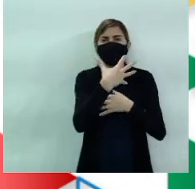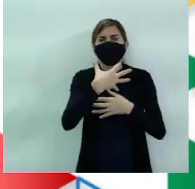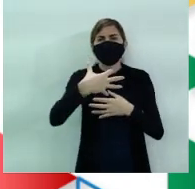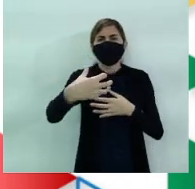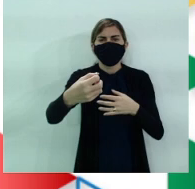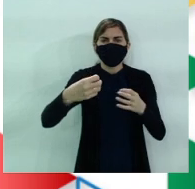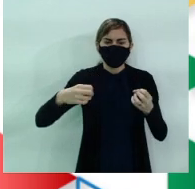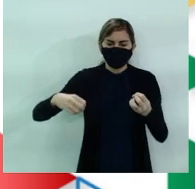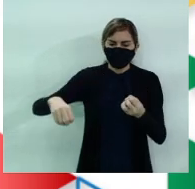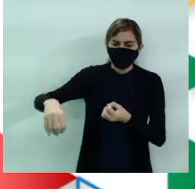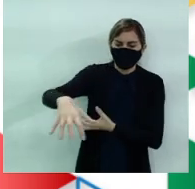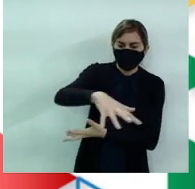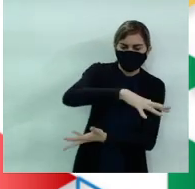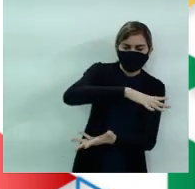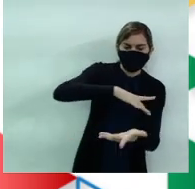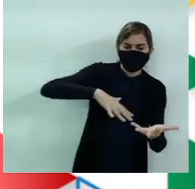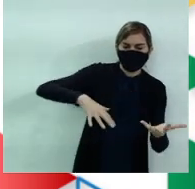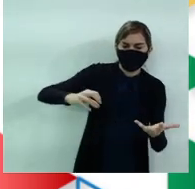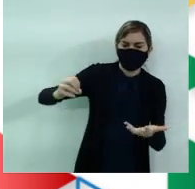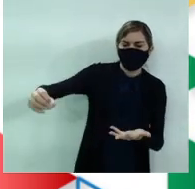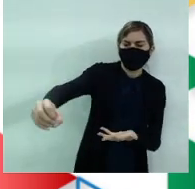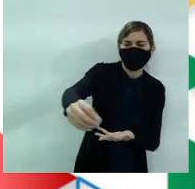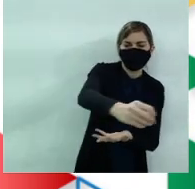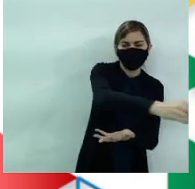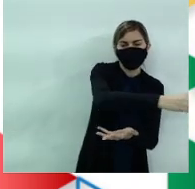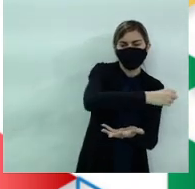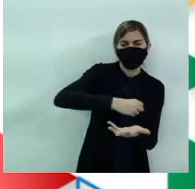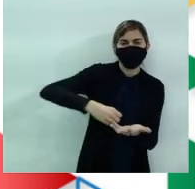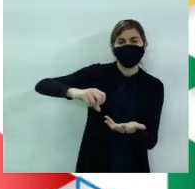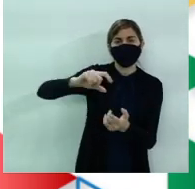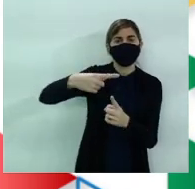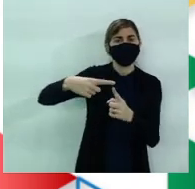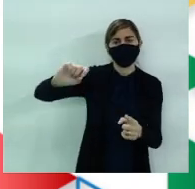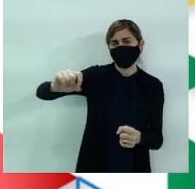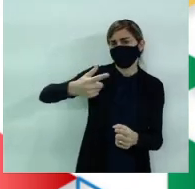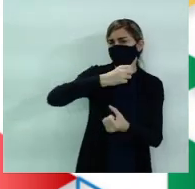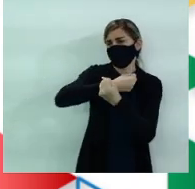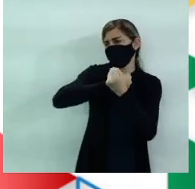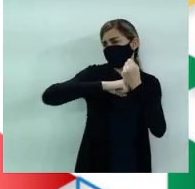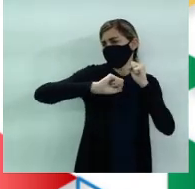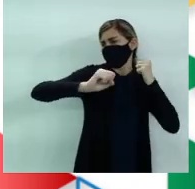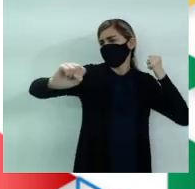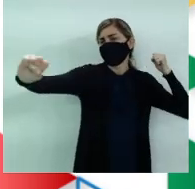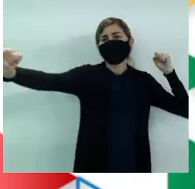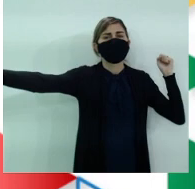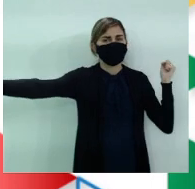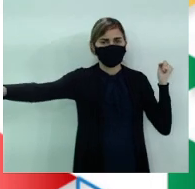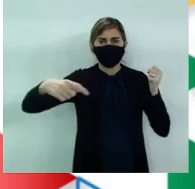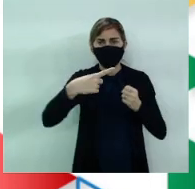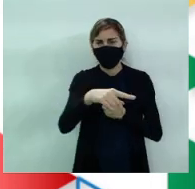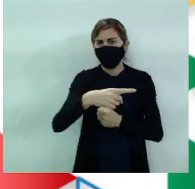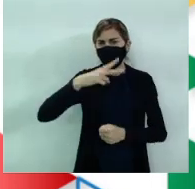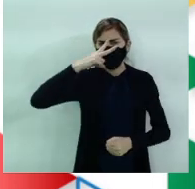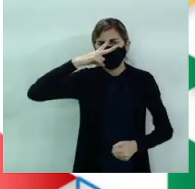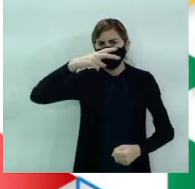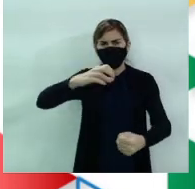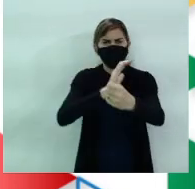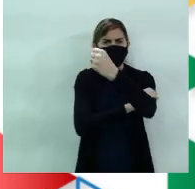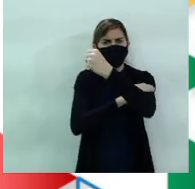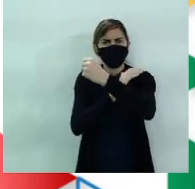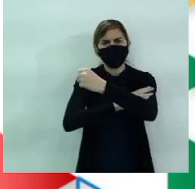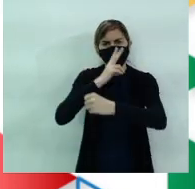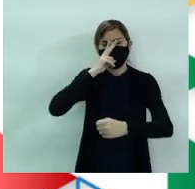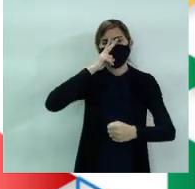os planetas para si, porque ele é muito maior do que os planetas. E ele exerce essa força